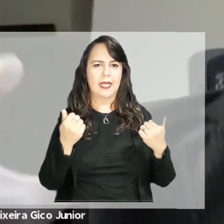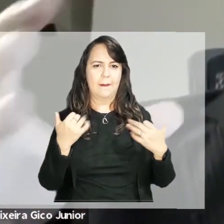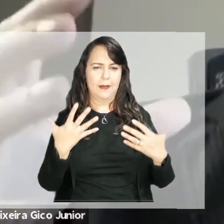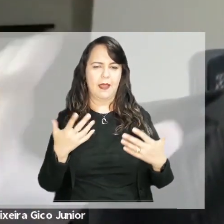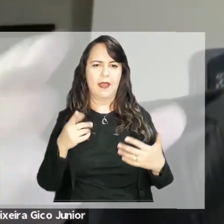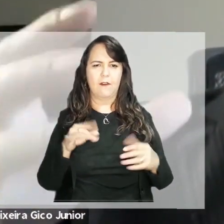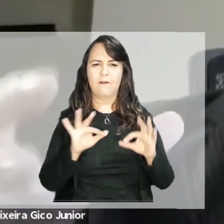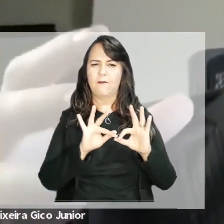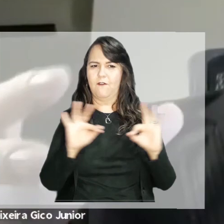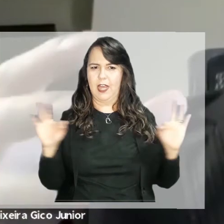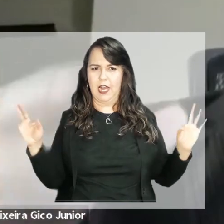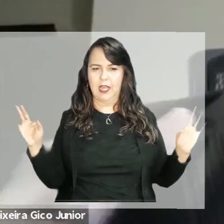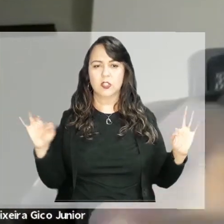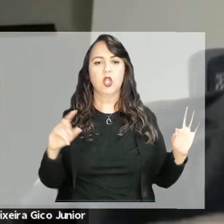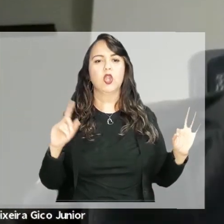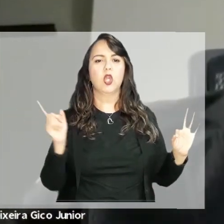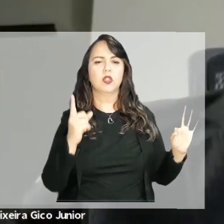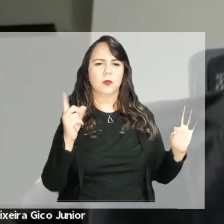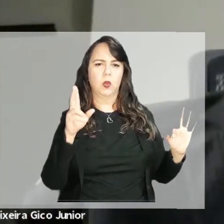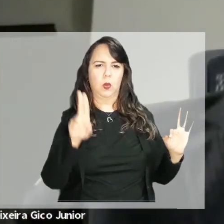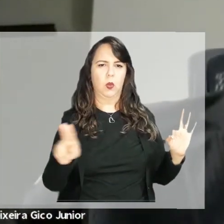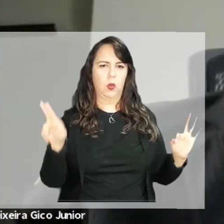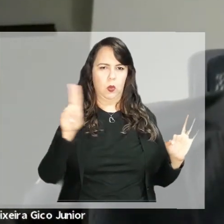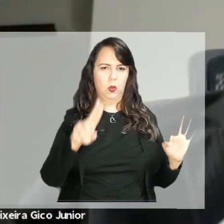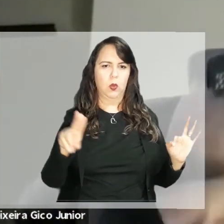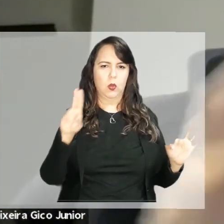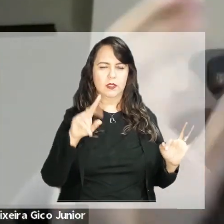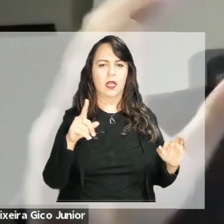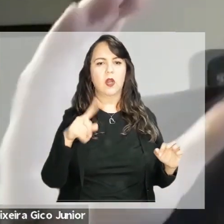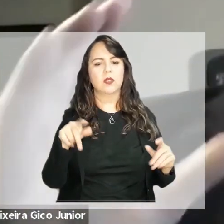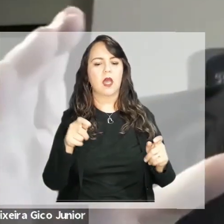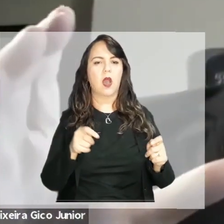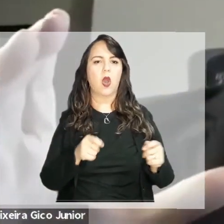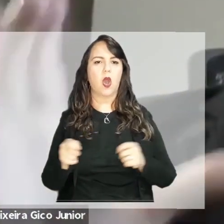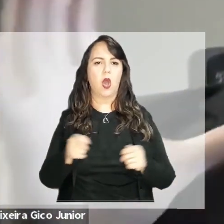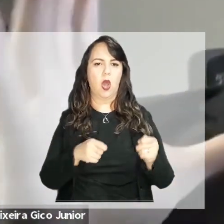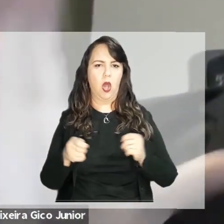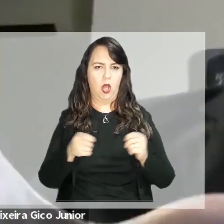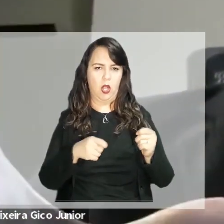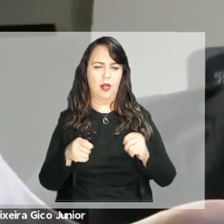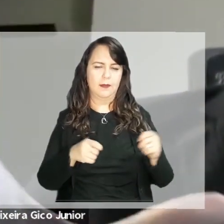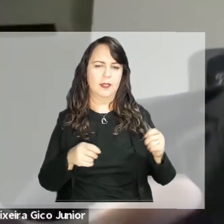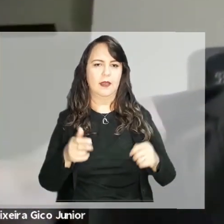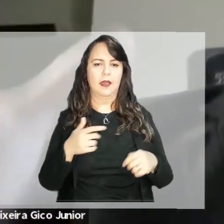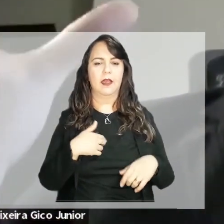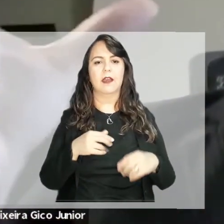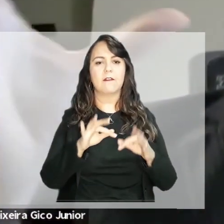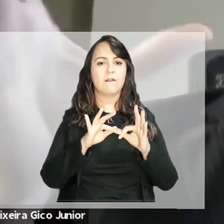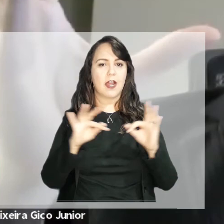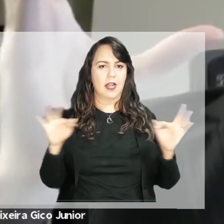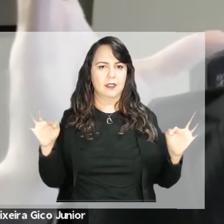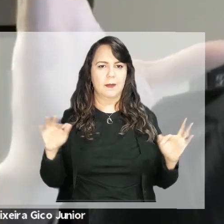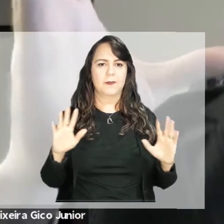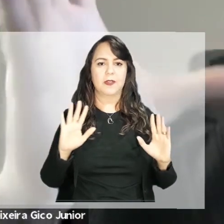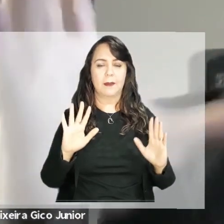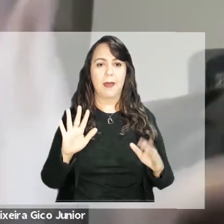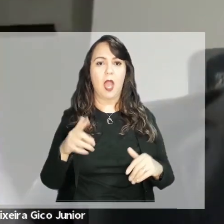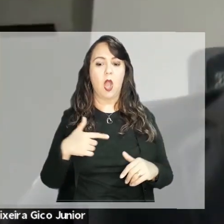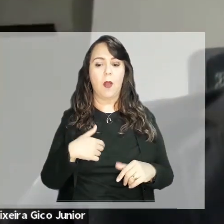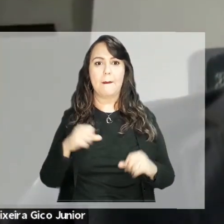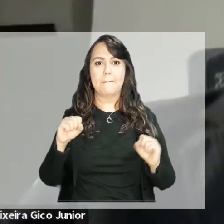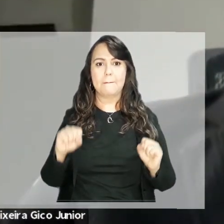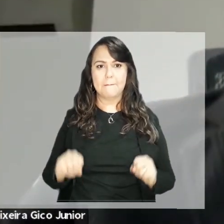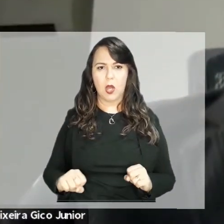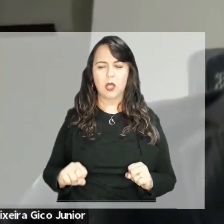usa quando a gente estuda econometria lá no Departamento de Economia. Não adianta você ter o melhor ferramental, não adianta você ter o